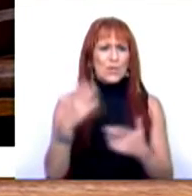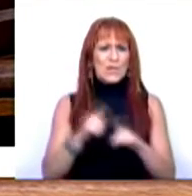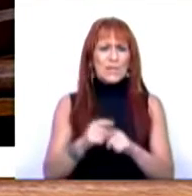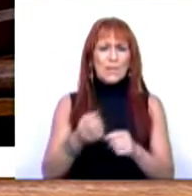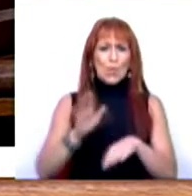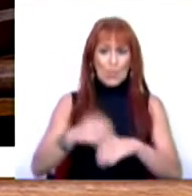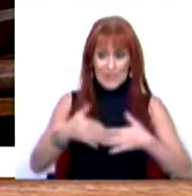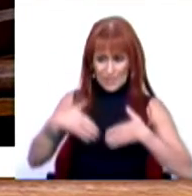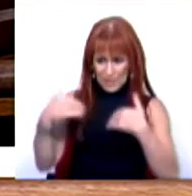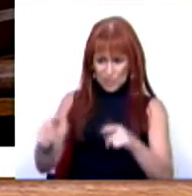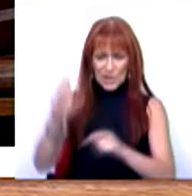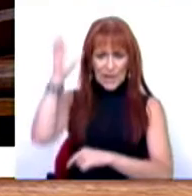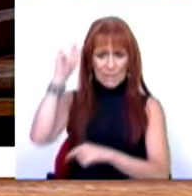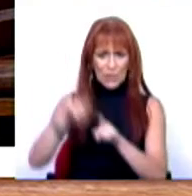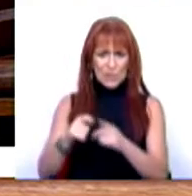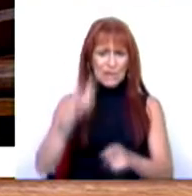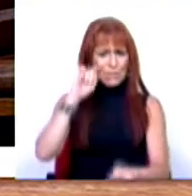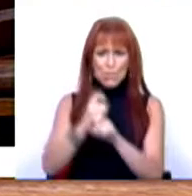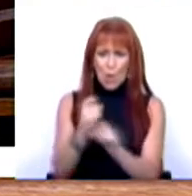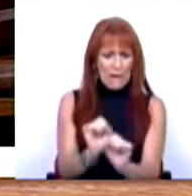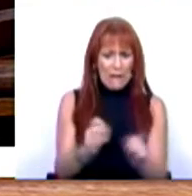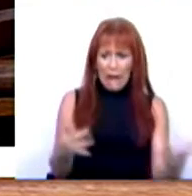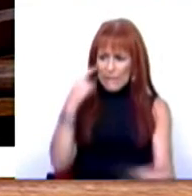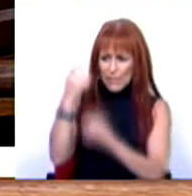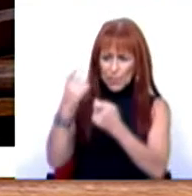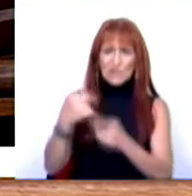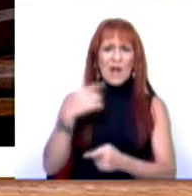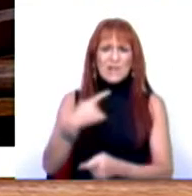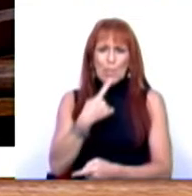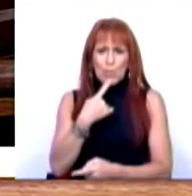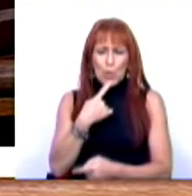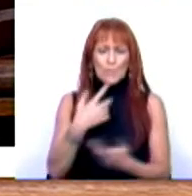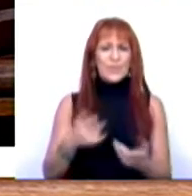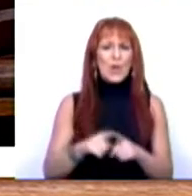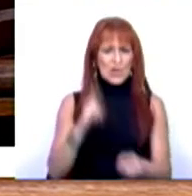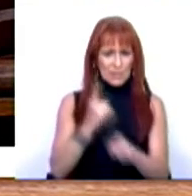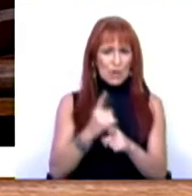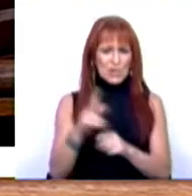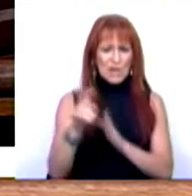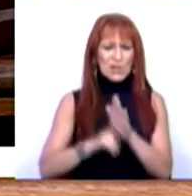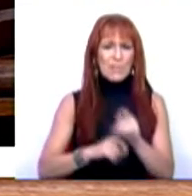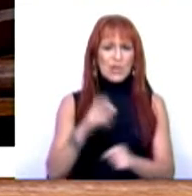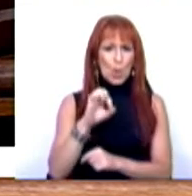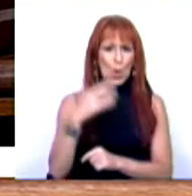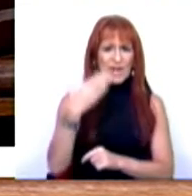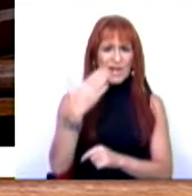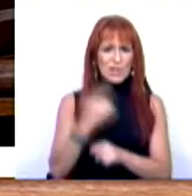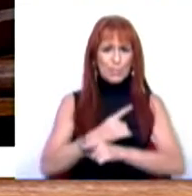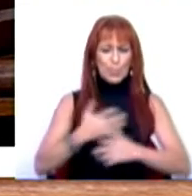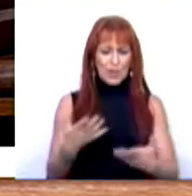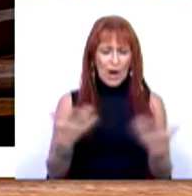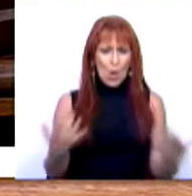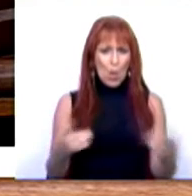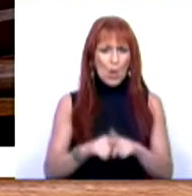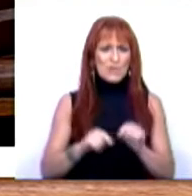de abandono para os animais não reclamados, parece-nos excessivo. Devemos manter o regime de 8 dias, na medida em que hoje,